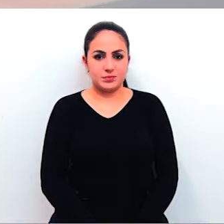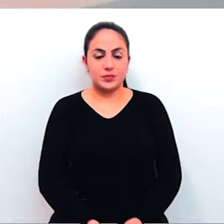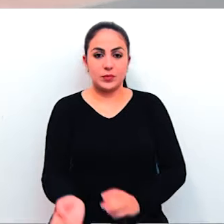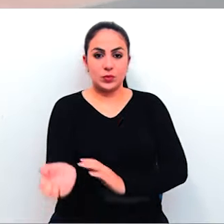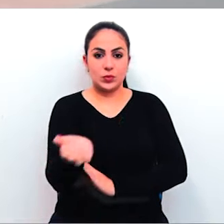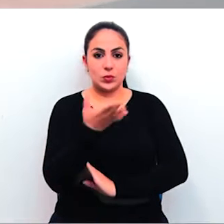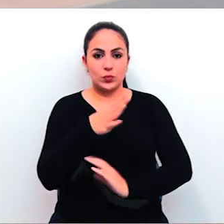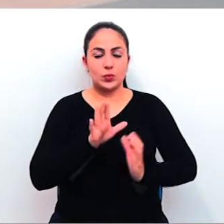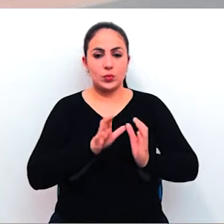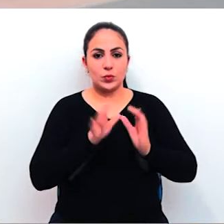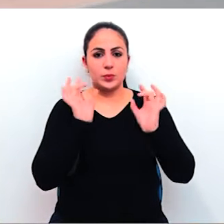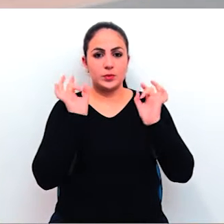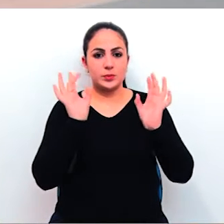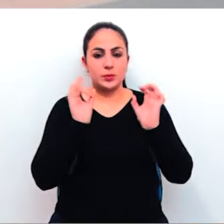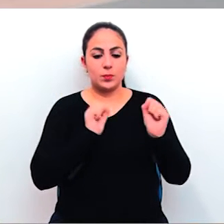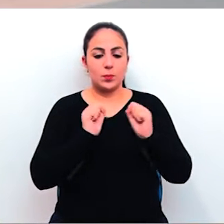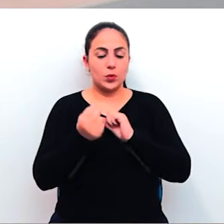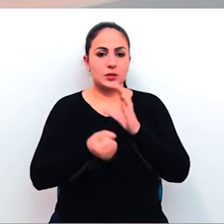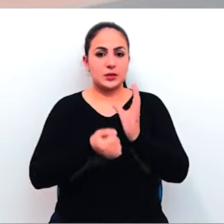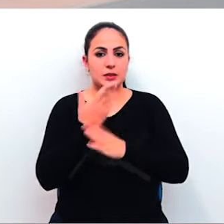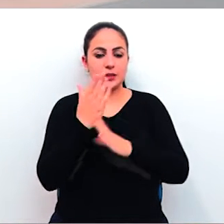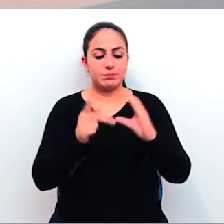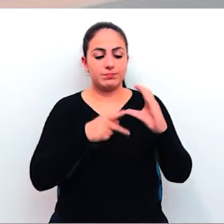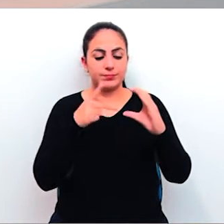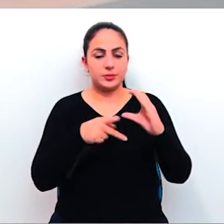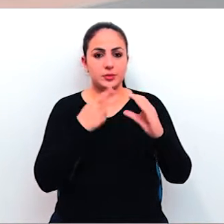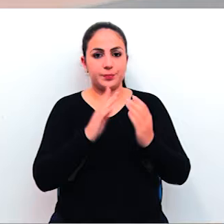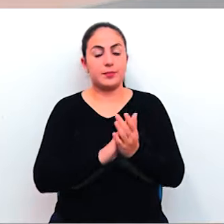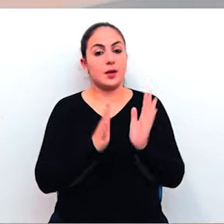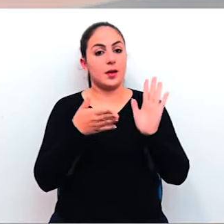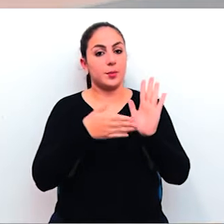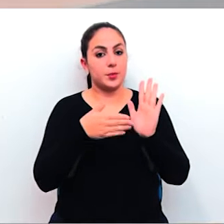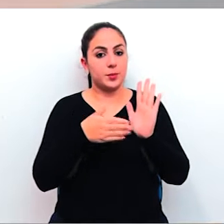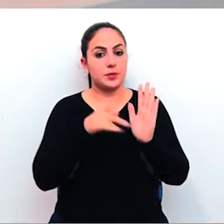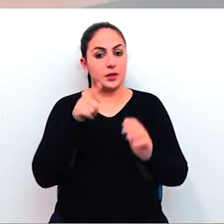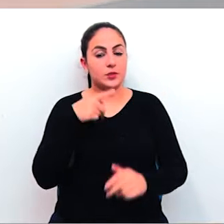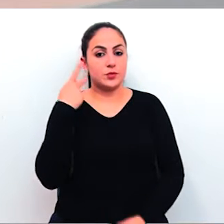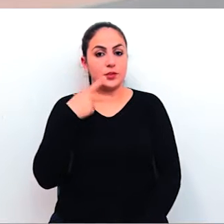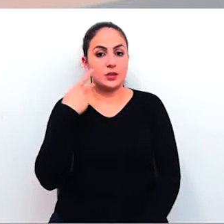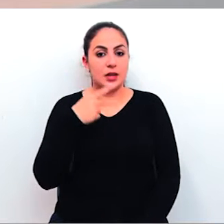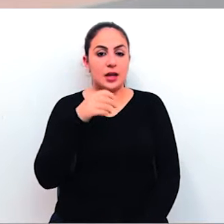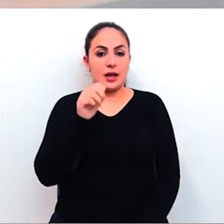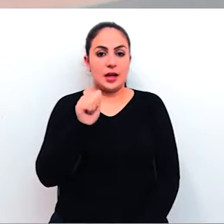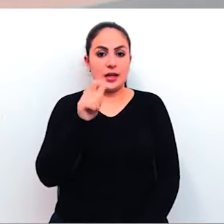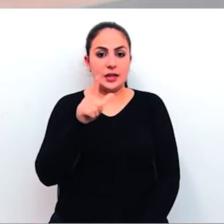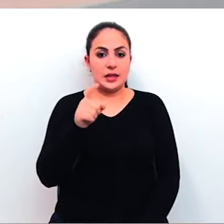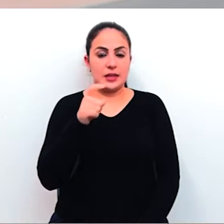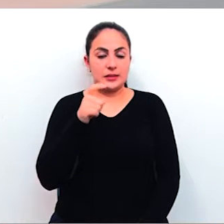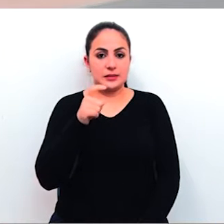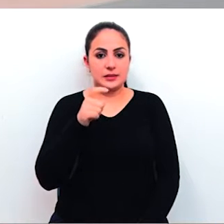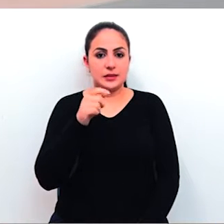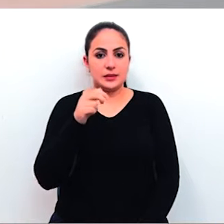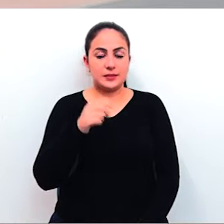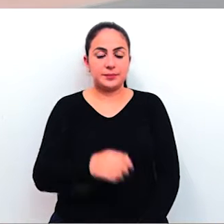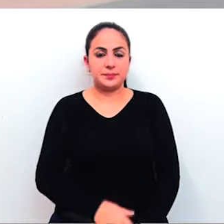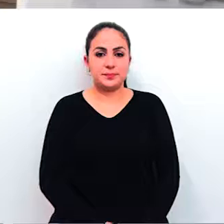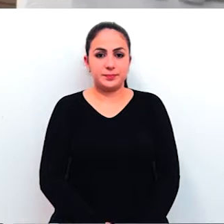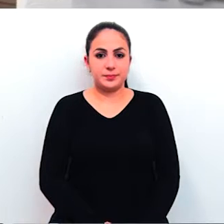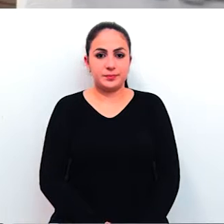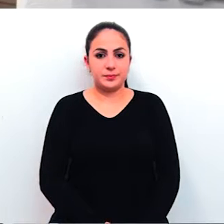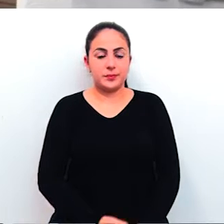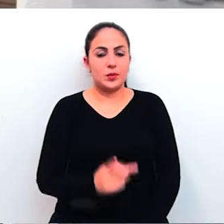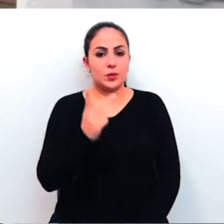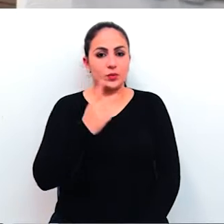o novo grupo especial pode ser criado na câmara a proposta é do vereador alex necker